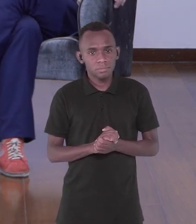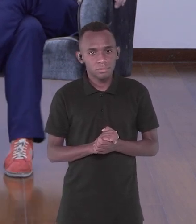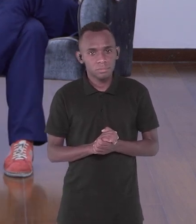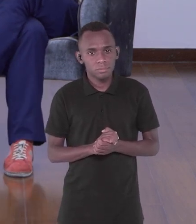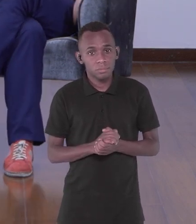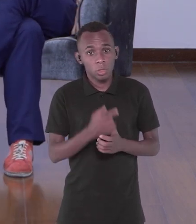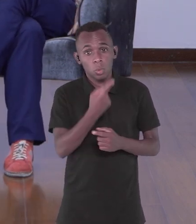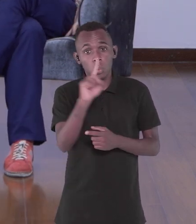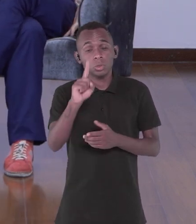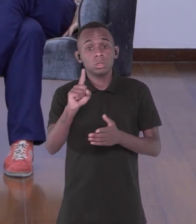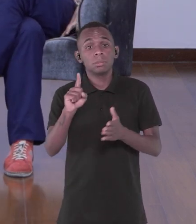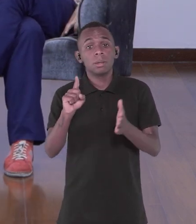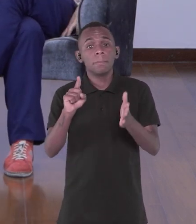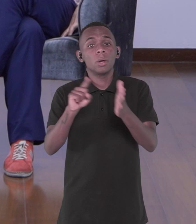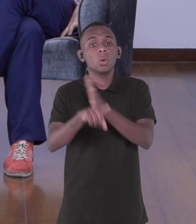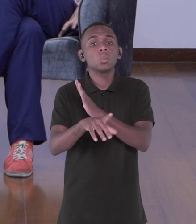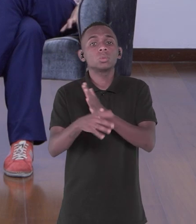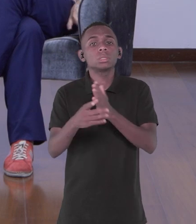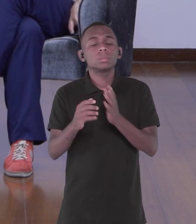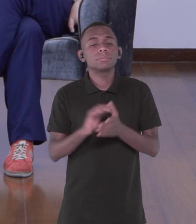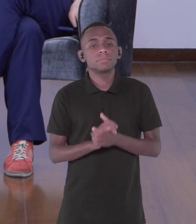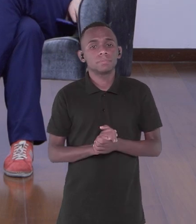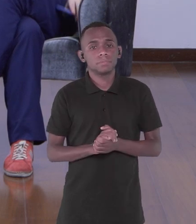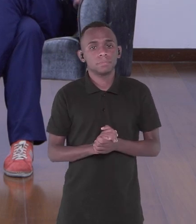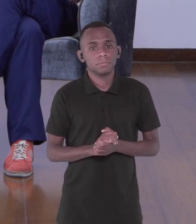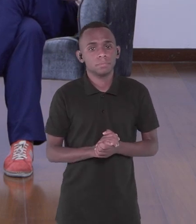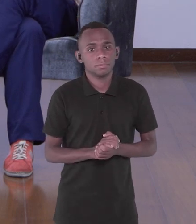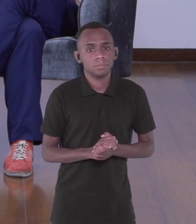A última pergunta aqui, à direita, por favor.